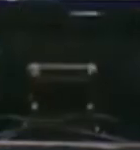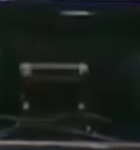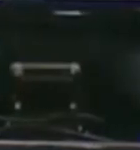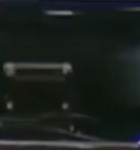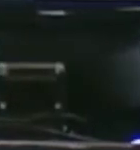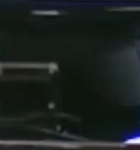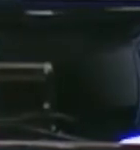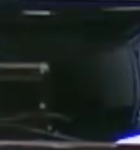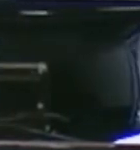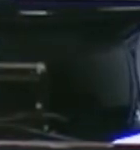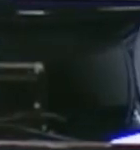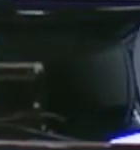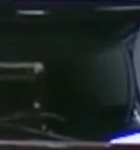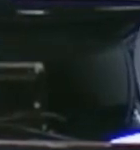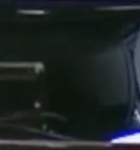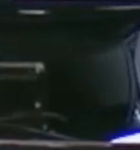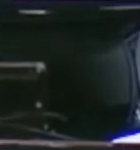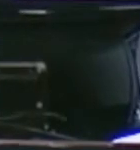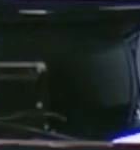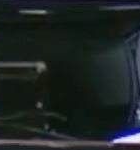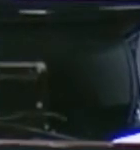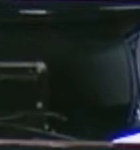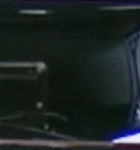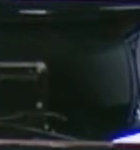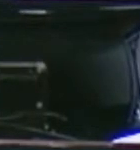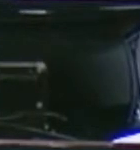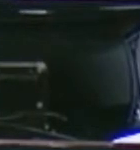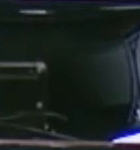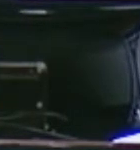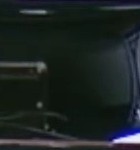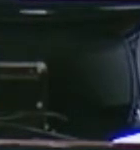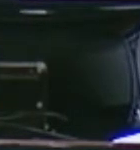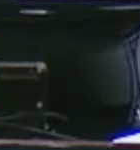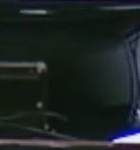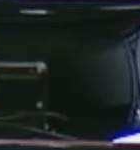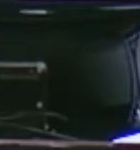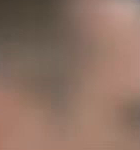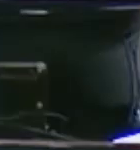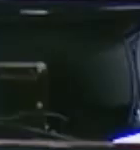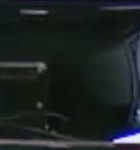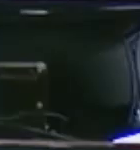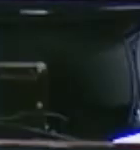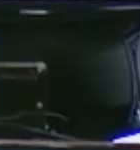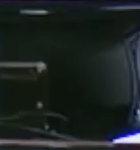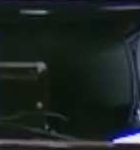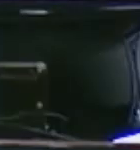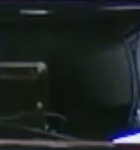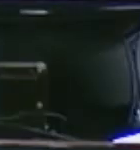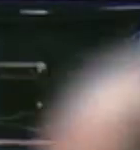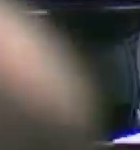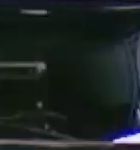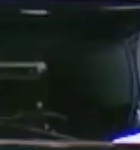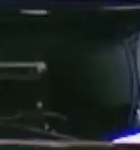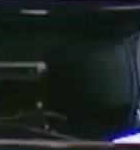e agora sim o chão para o patrimônio Dr Carlos Cavalcanti bem Dr